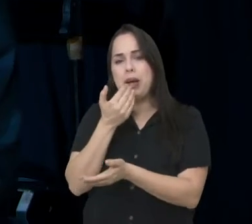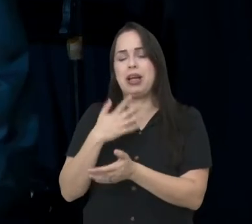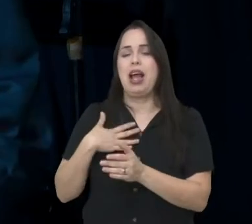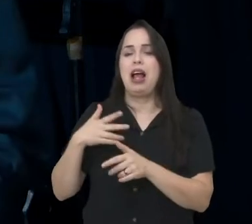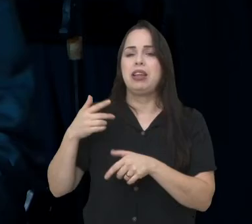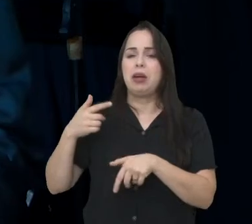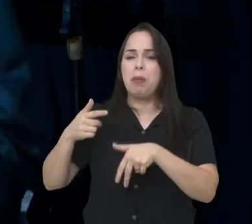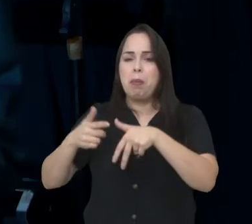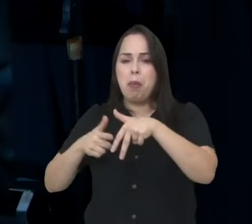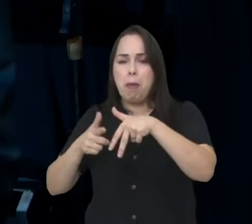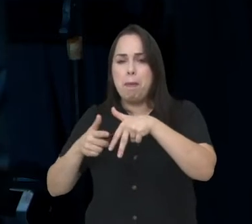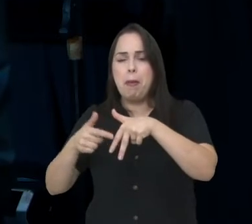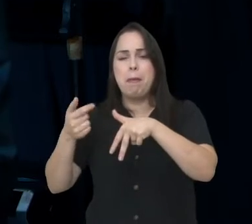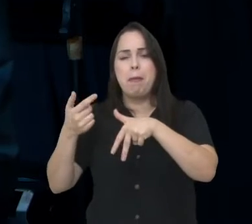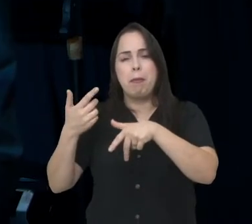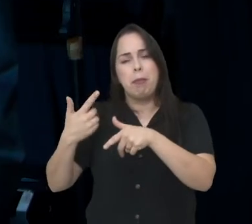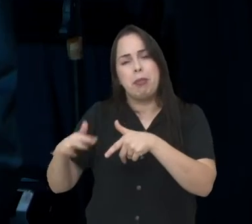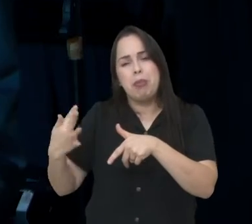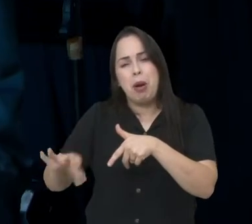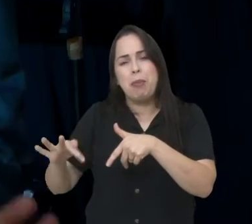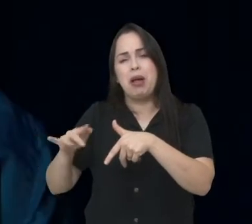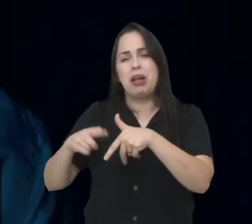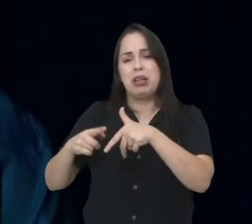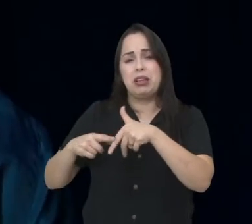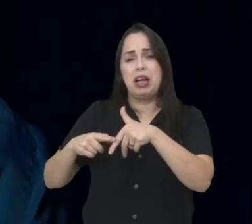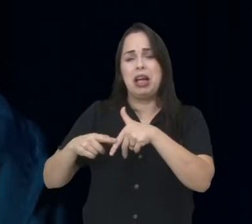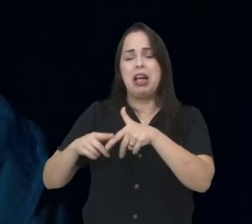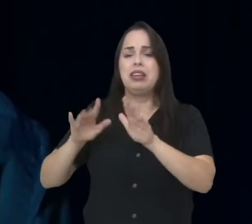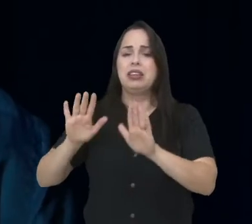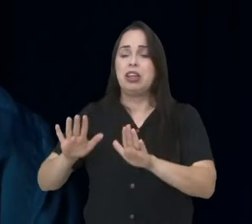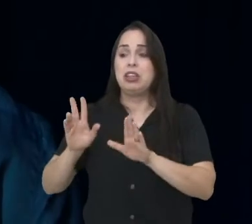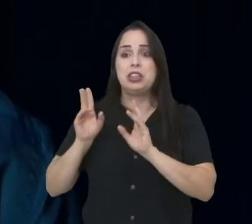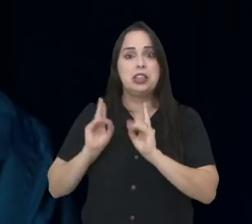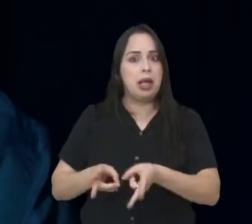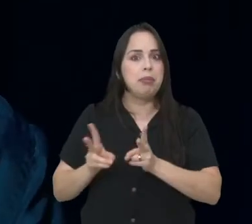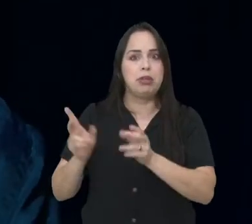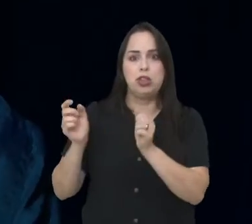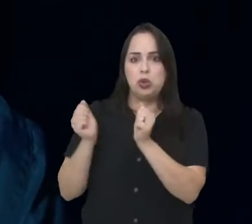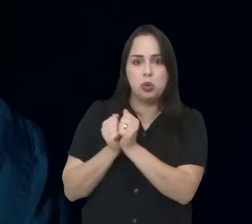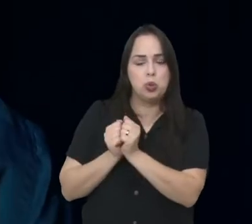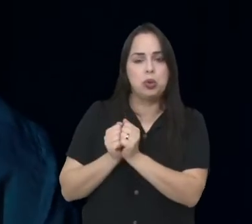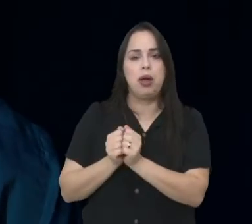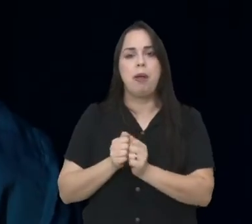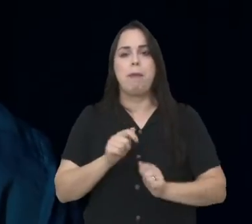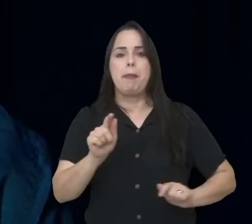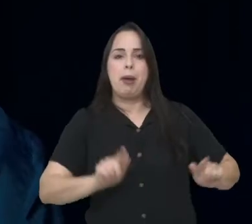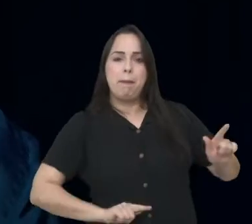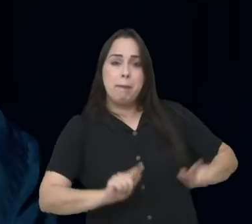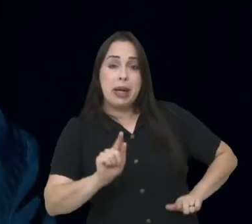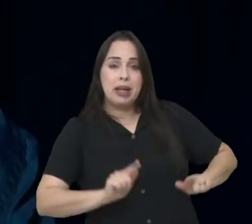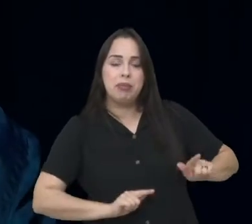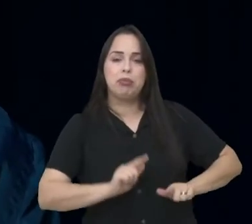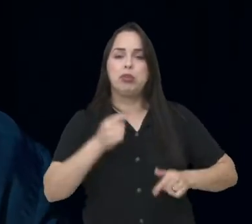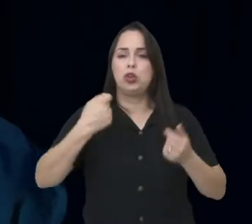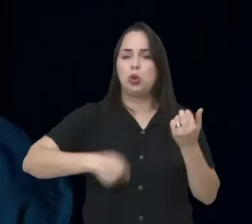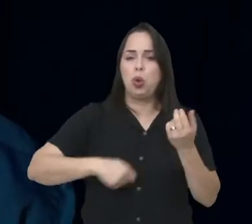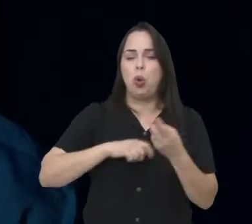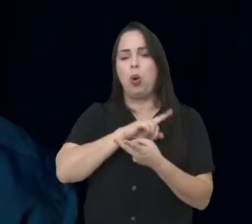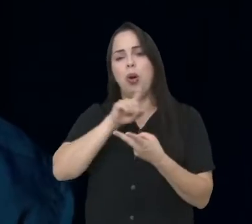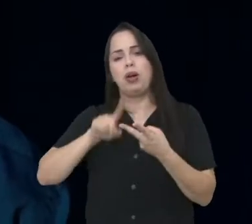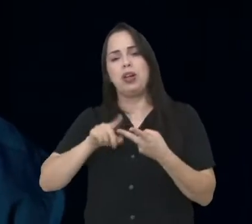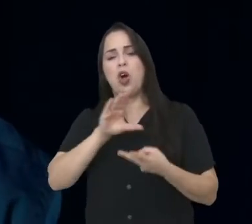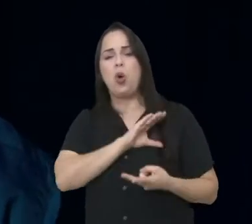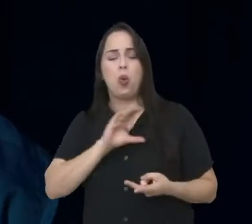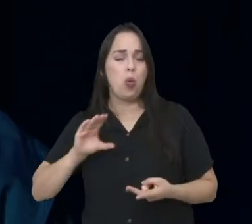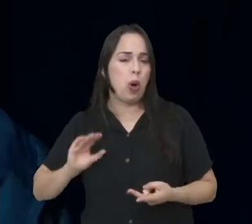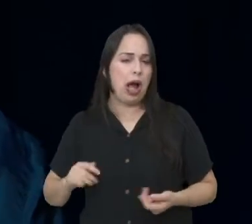probleminha no joelho que estava difícil para ela ficar em pé, mas ela, enfim, está sempre junto, né? Meus primos tocam, cunhado e